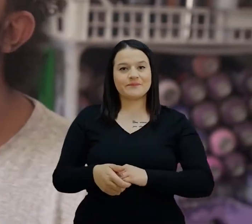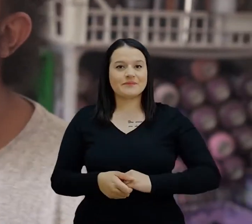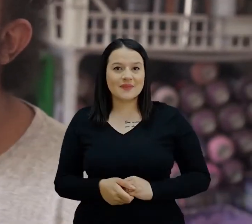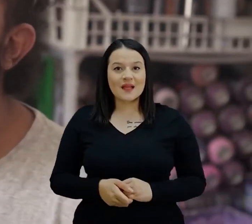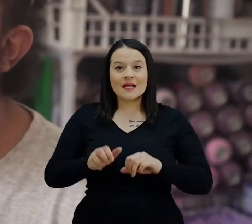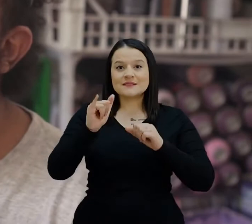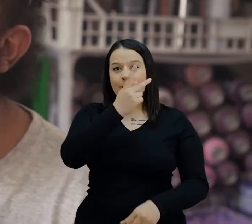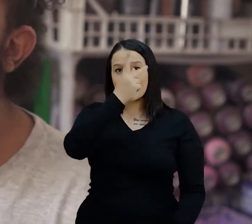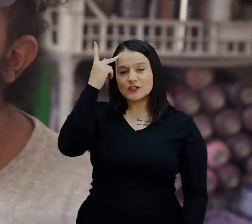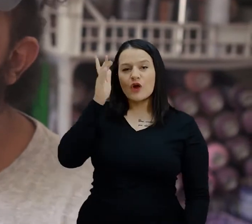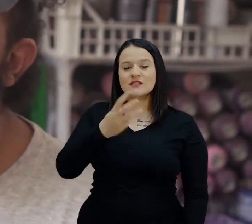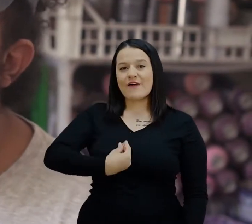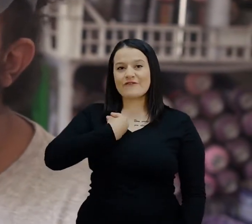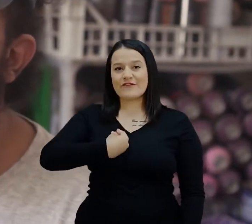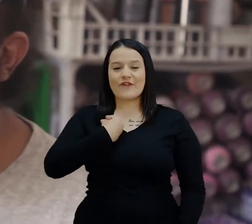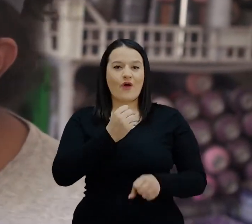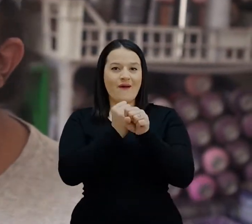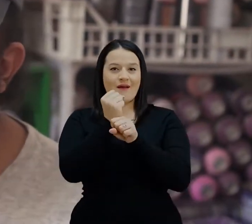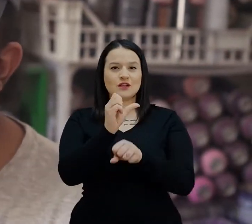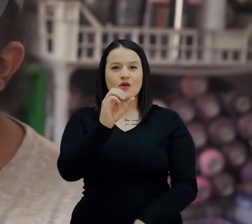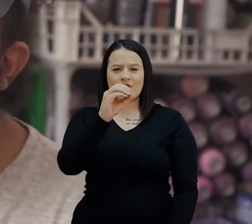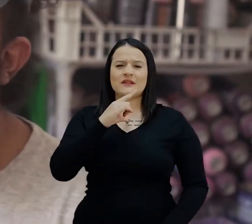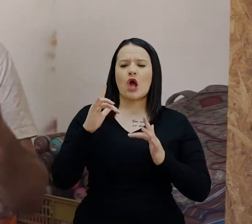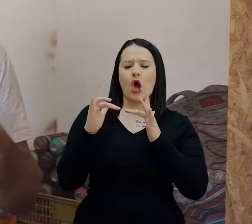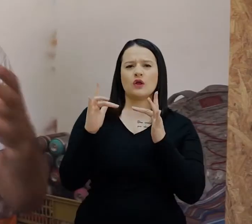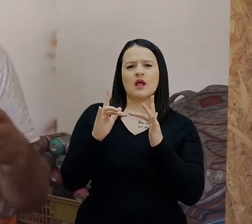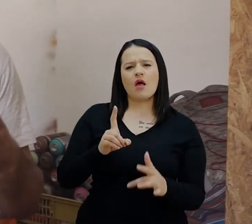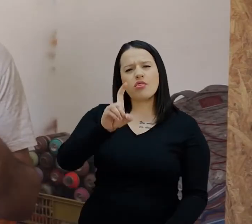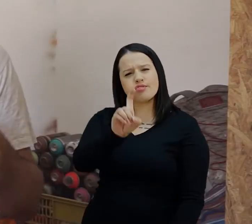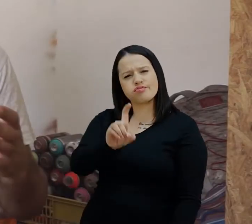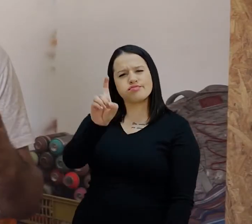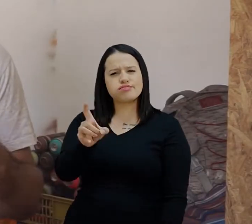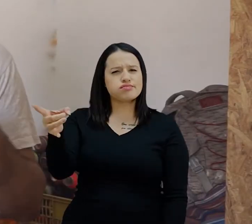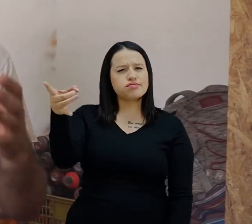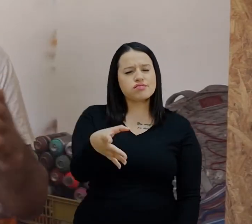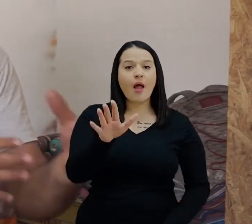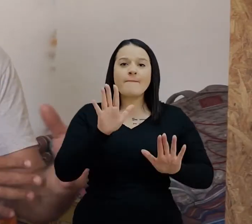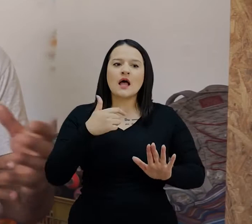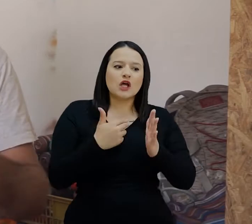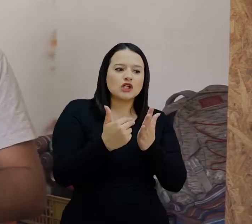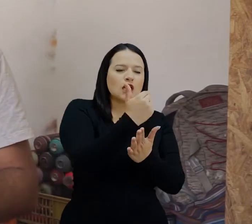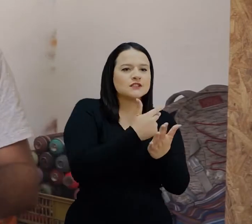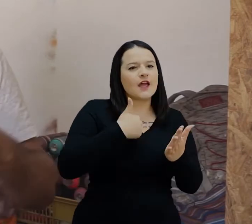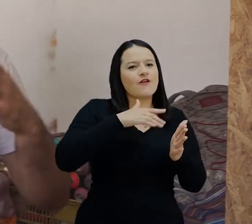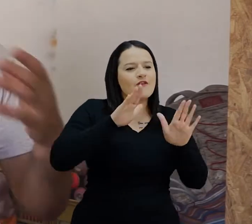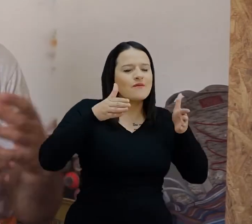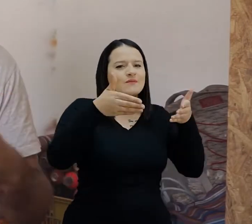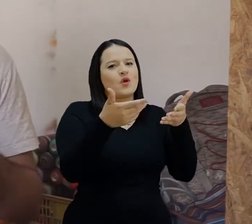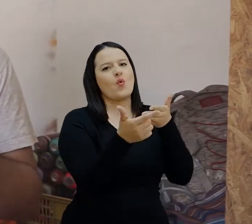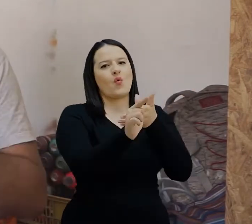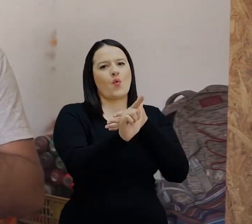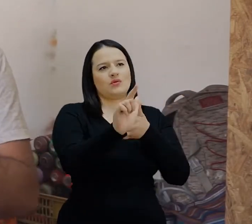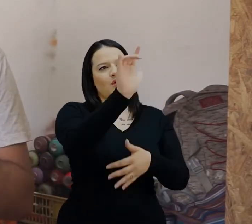90 na escola teve contato com a pichação, com os amigos, mas como eu desenhava, acabei indo mais para a parte